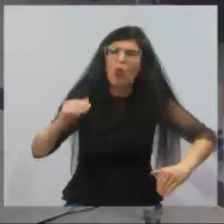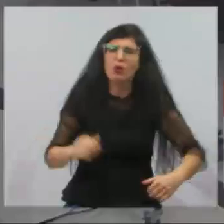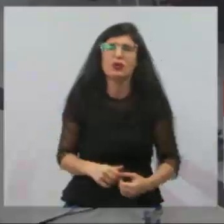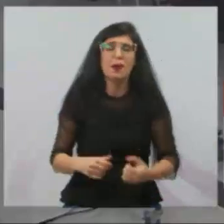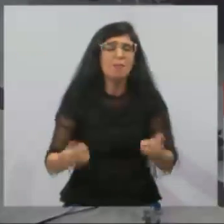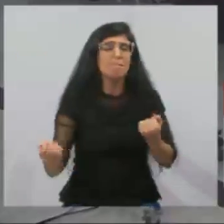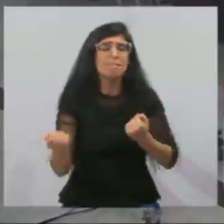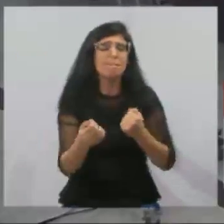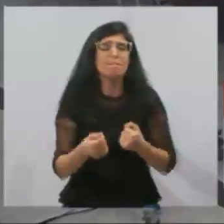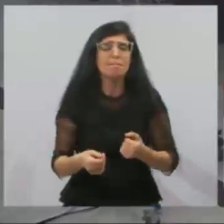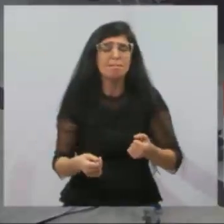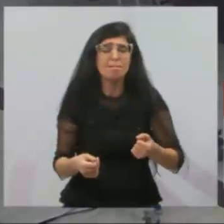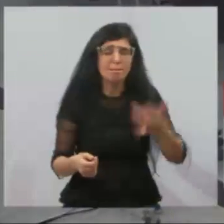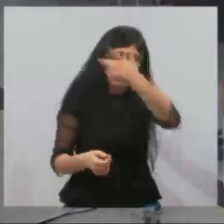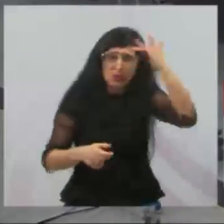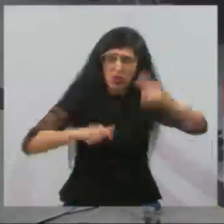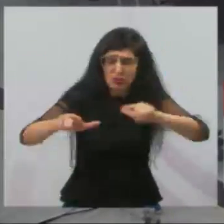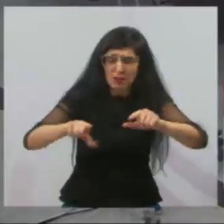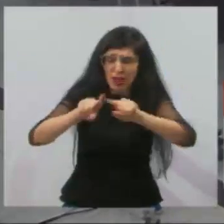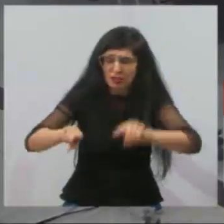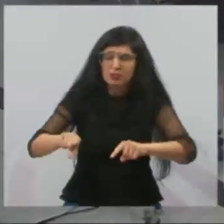O projeto continua em discussão.